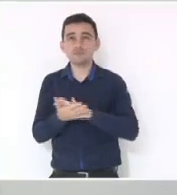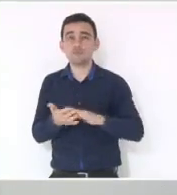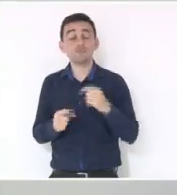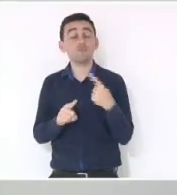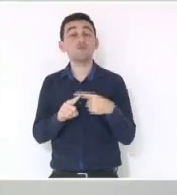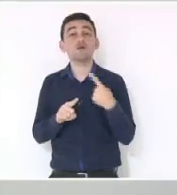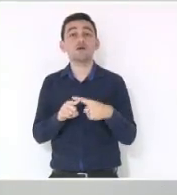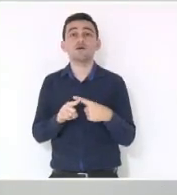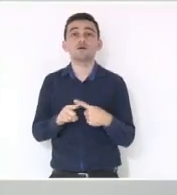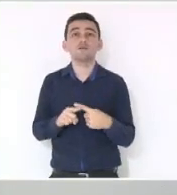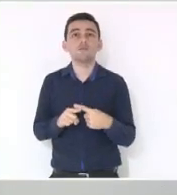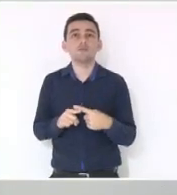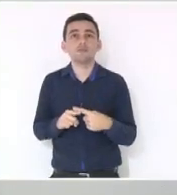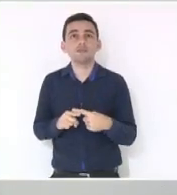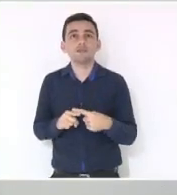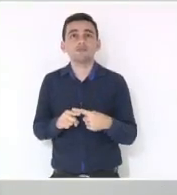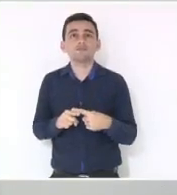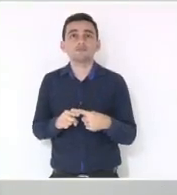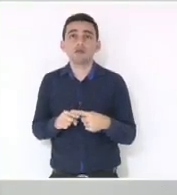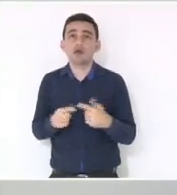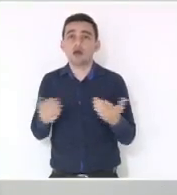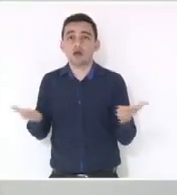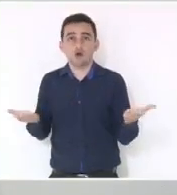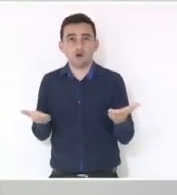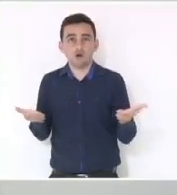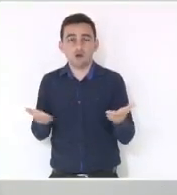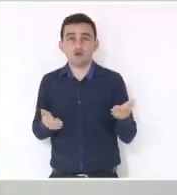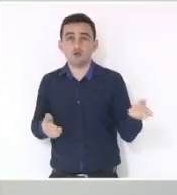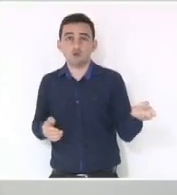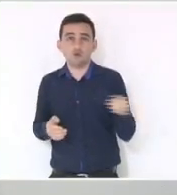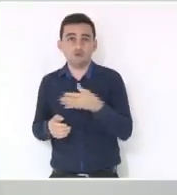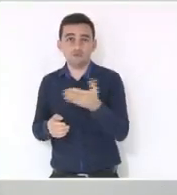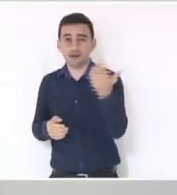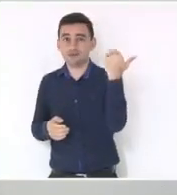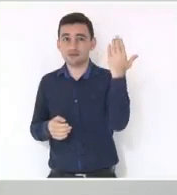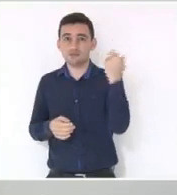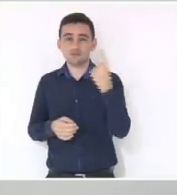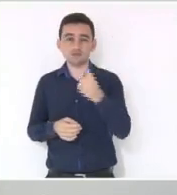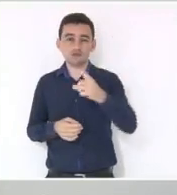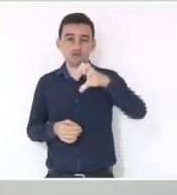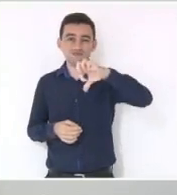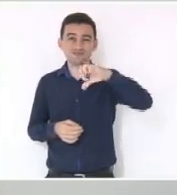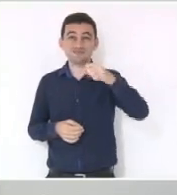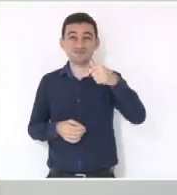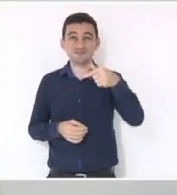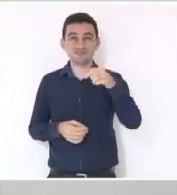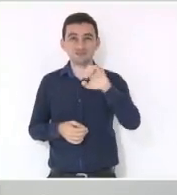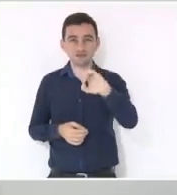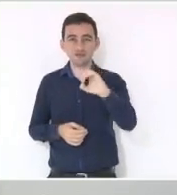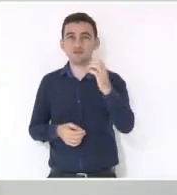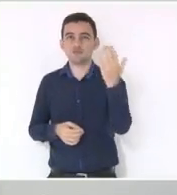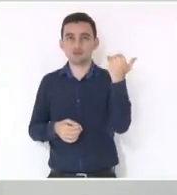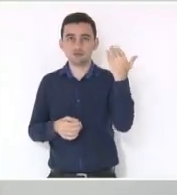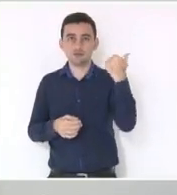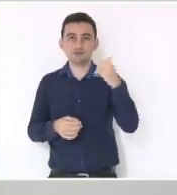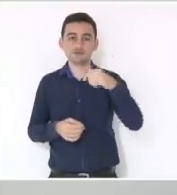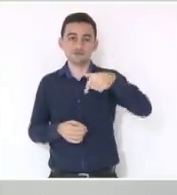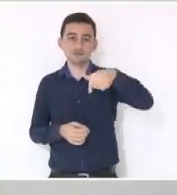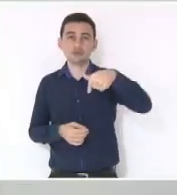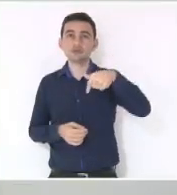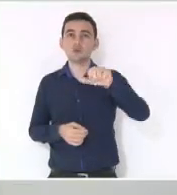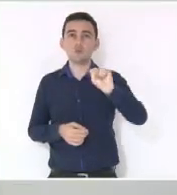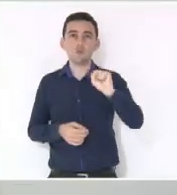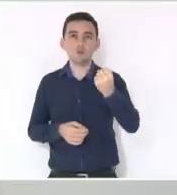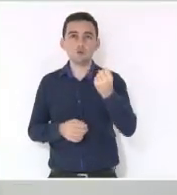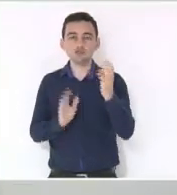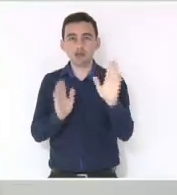via, que foi inaugurada, iniciou os estudos em 1970, em 78 tinha a